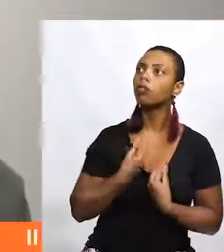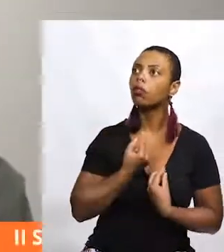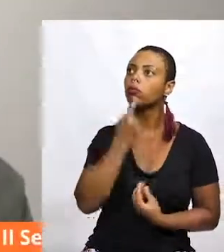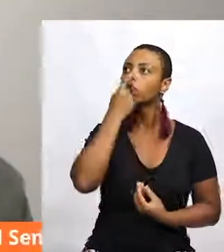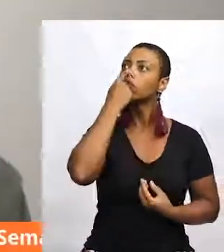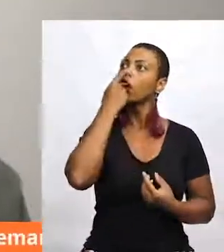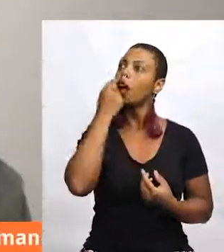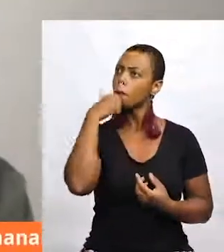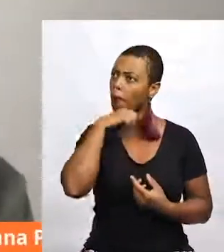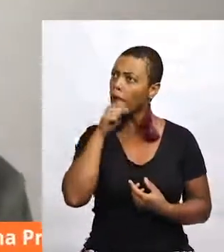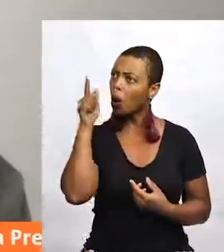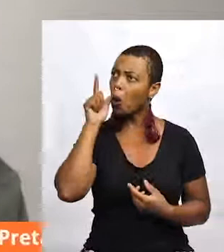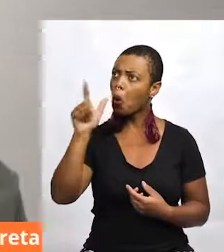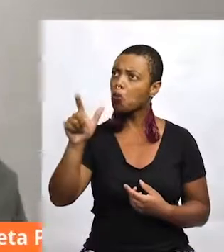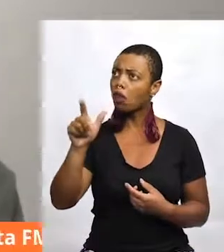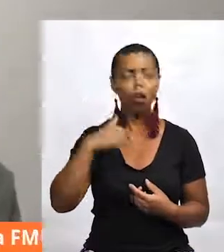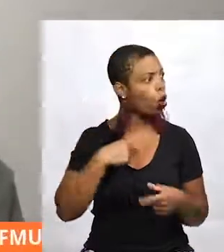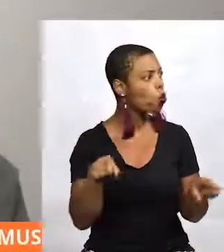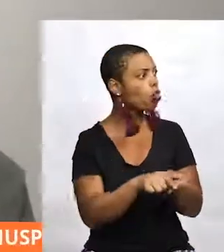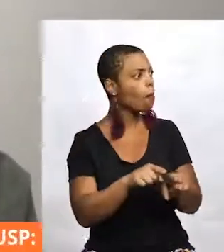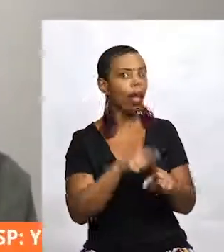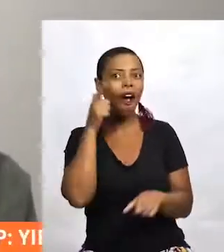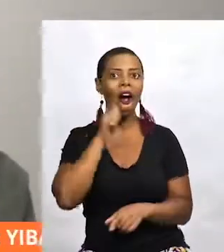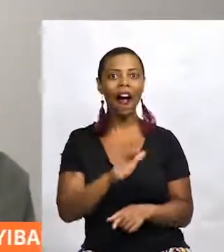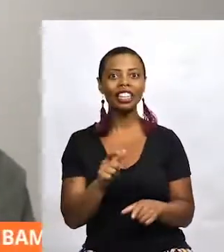podia fazer aquilo, que eu podia ser da mesma forma. Né?